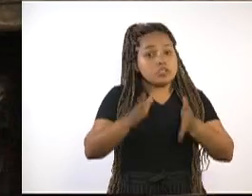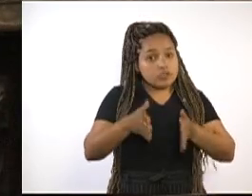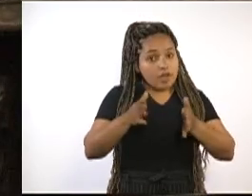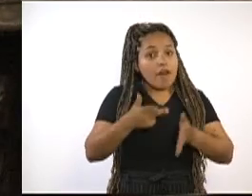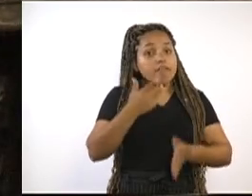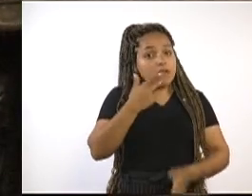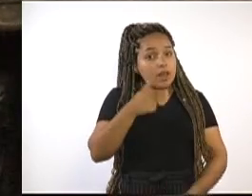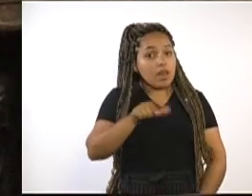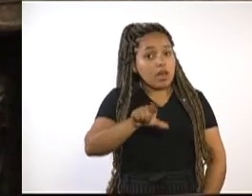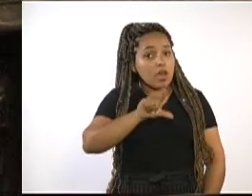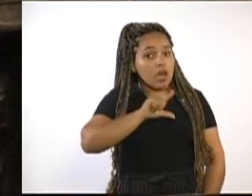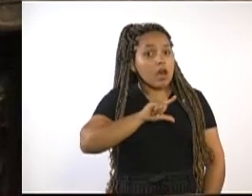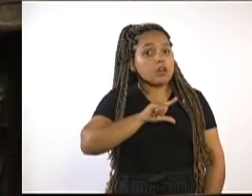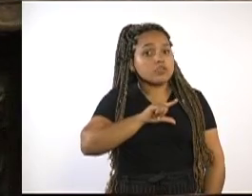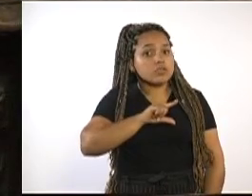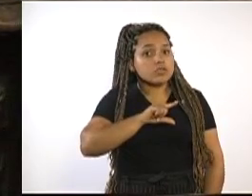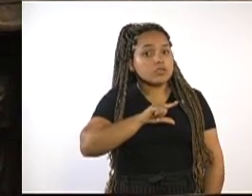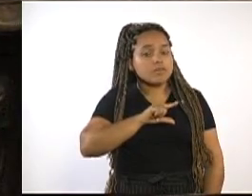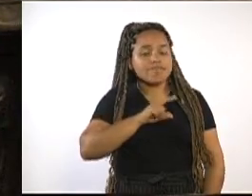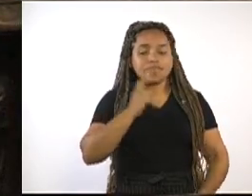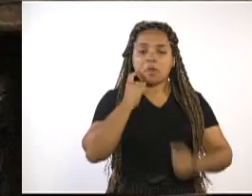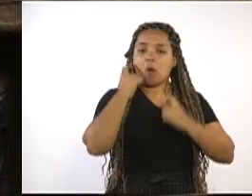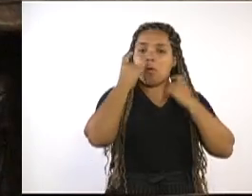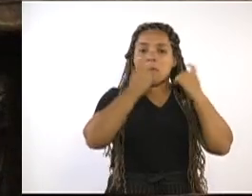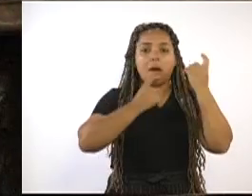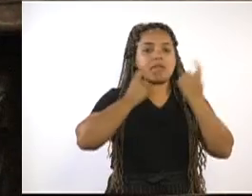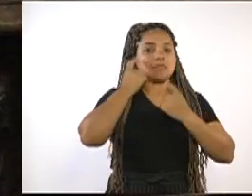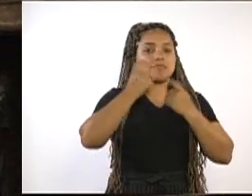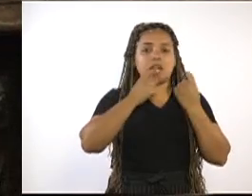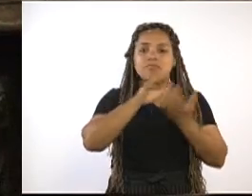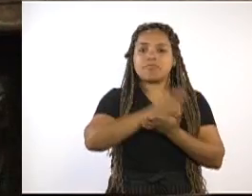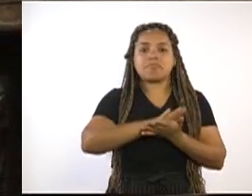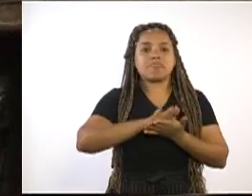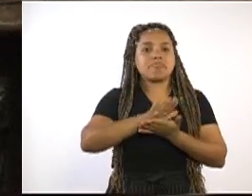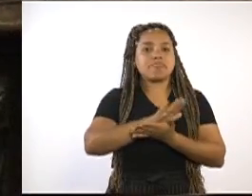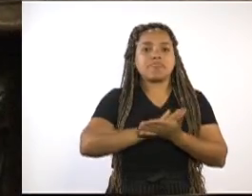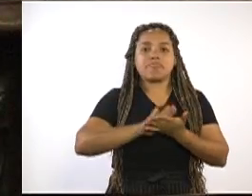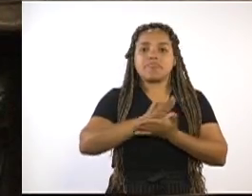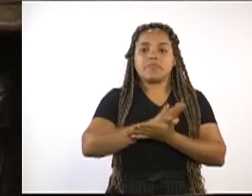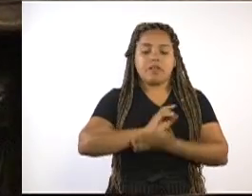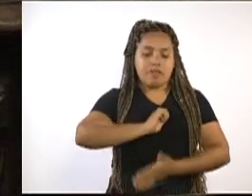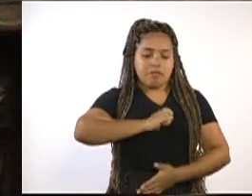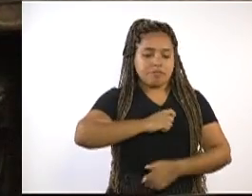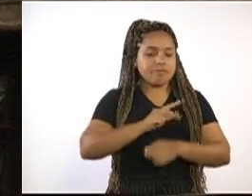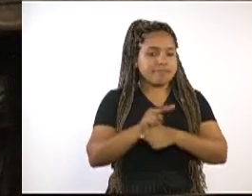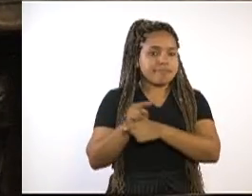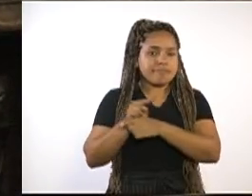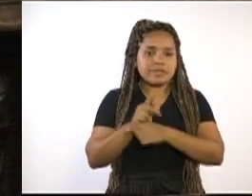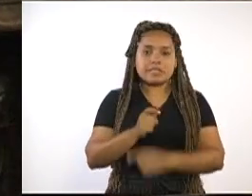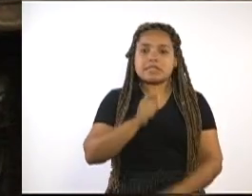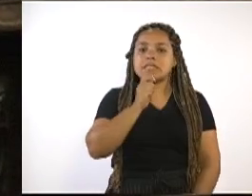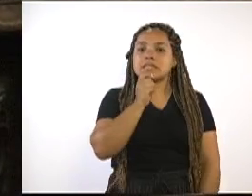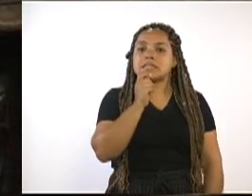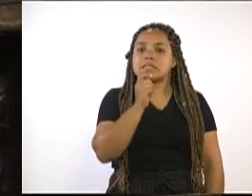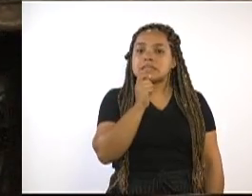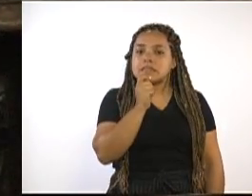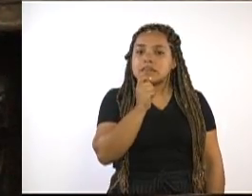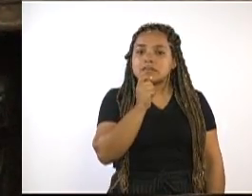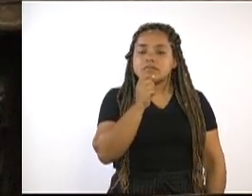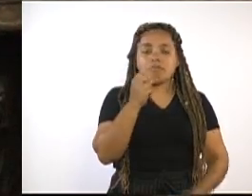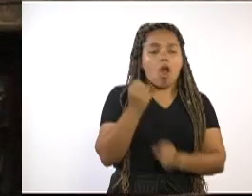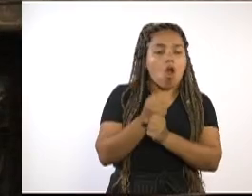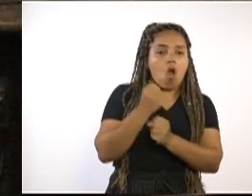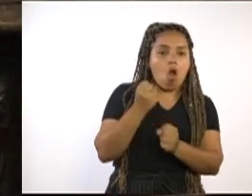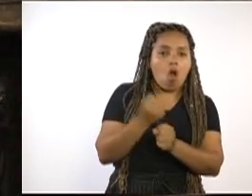anteriormente, nunca se preocupou aqui no Rio de Janeiro na fiscalização da